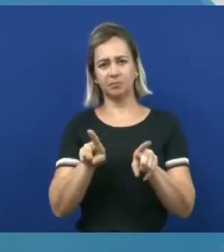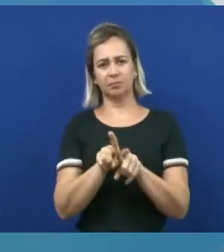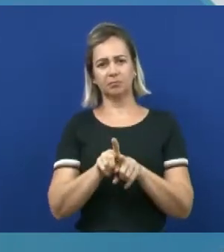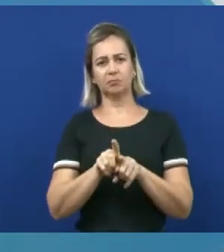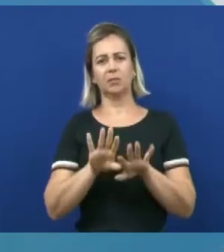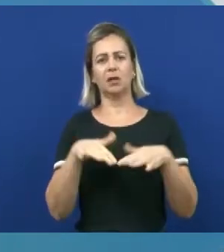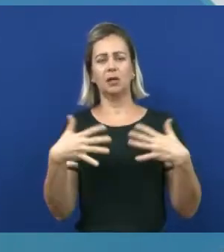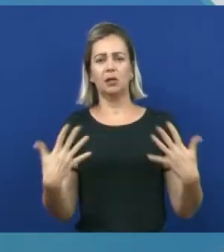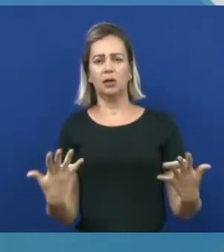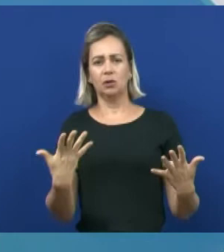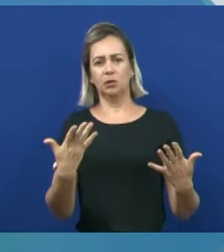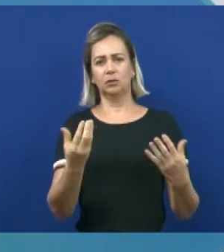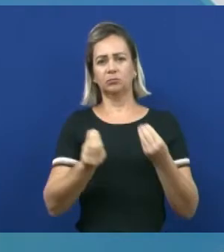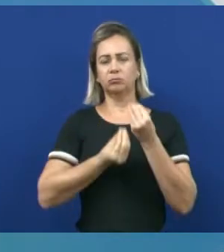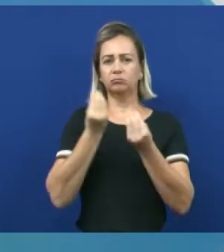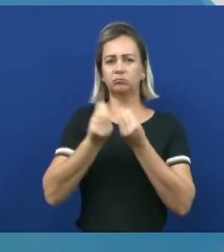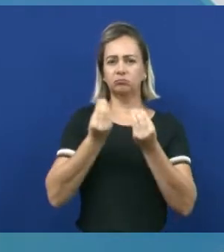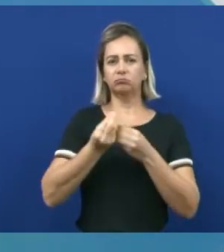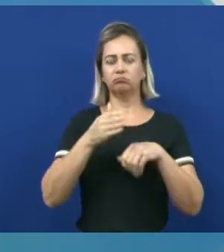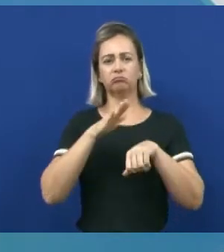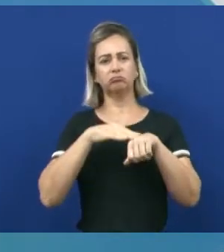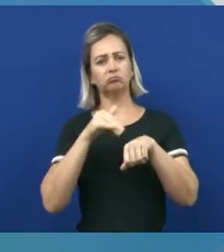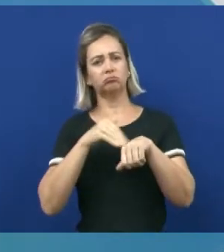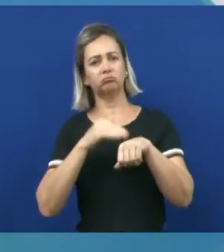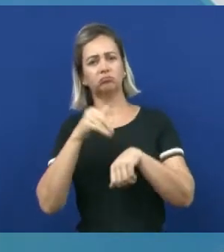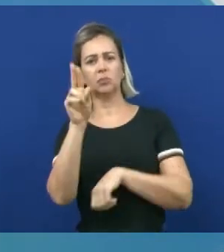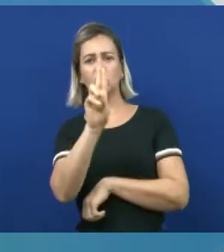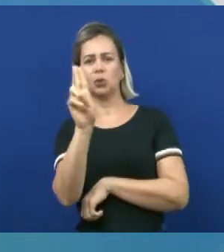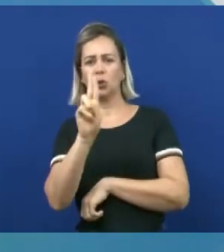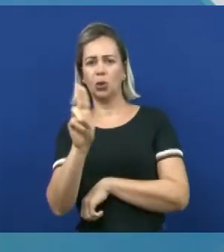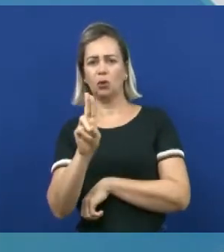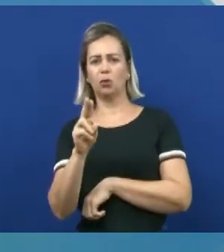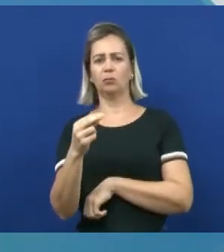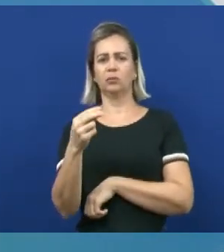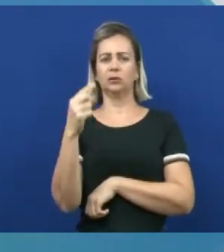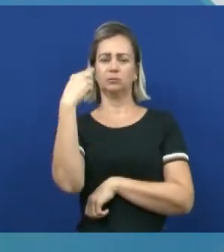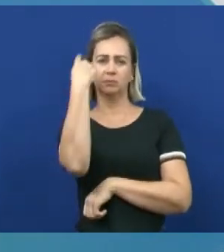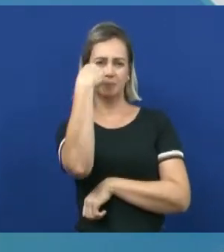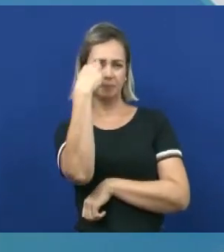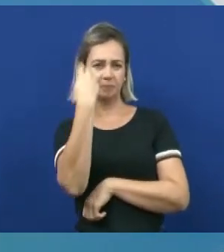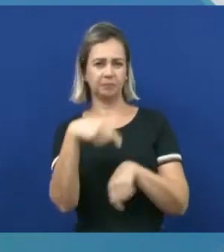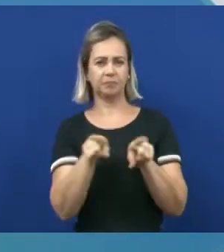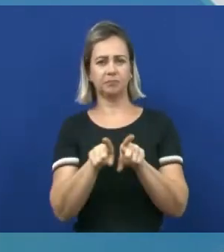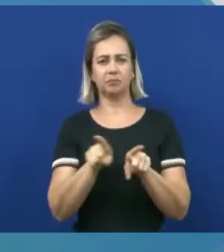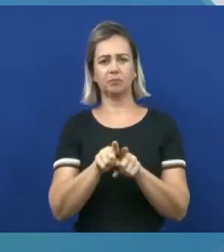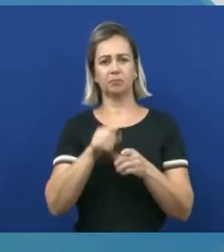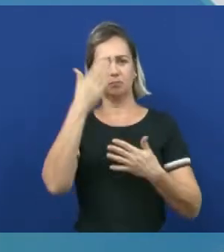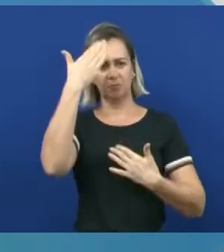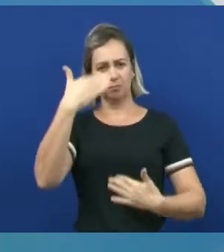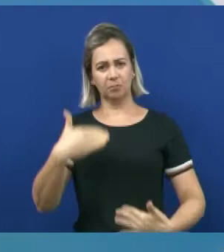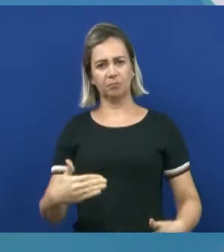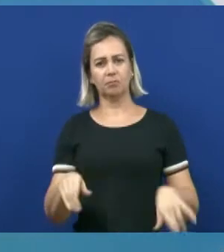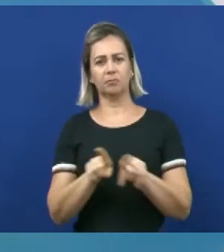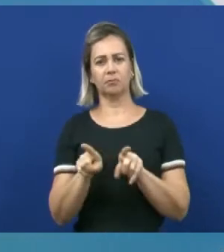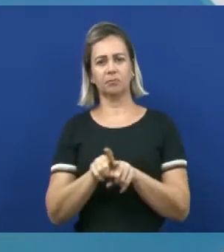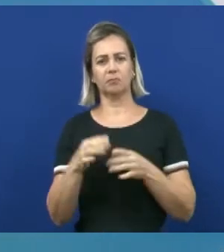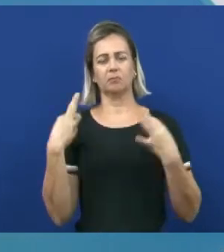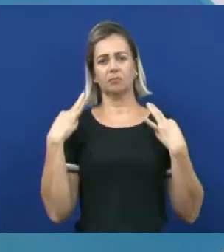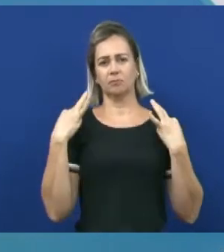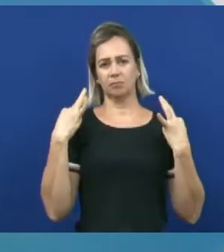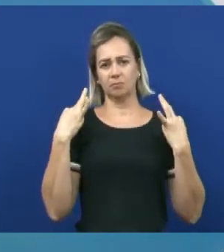bastante léxico. Vamos aprender aí como se chama aí as coisas em espanhol relacionado tanto ao aspecto físico como aí às